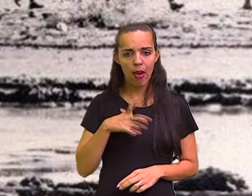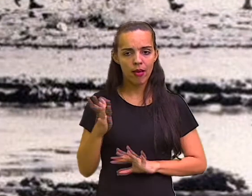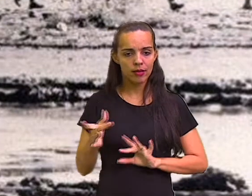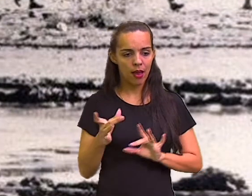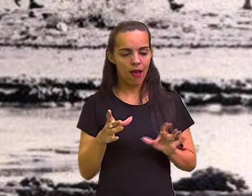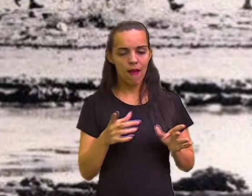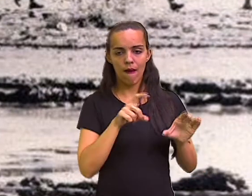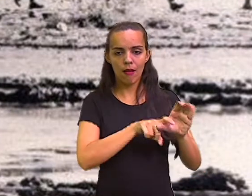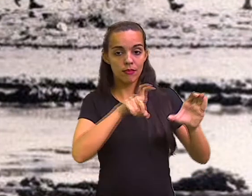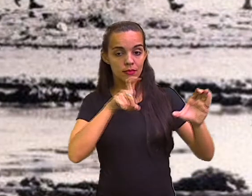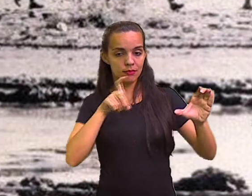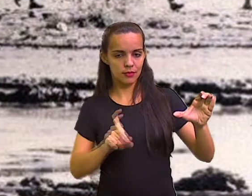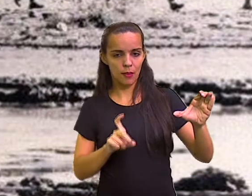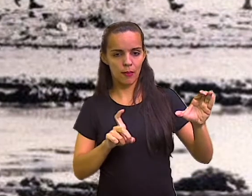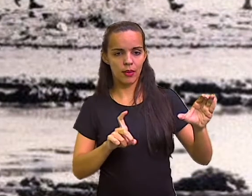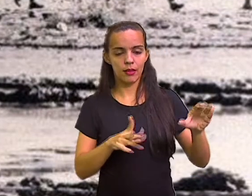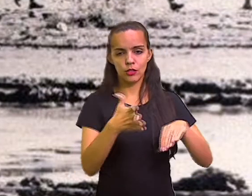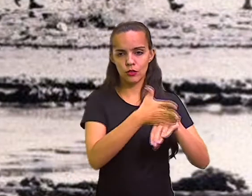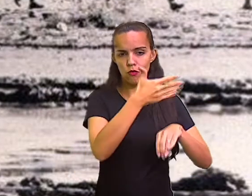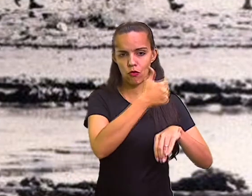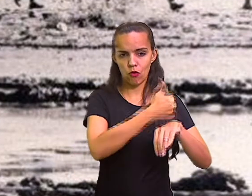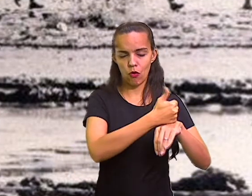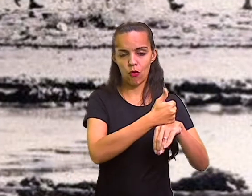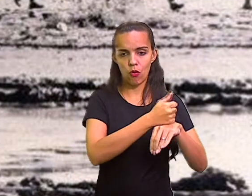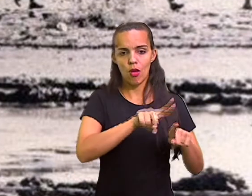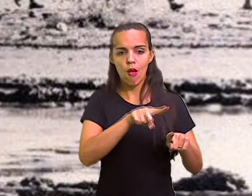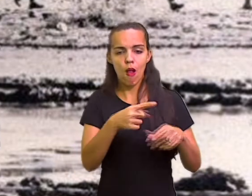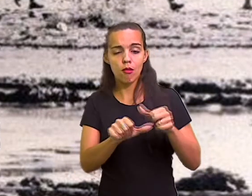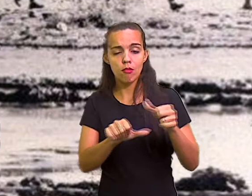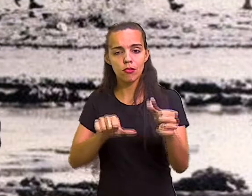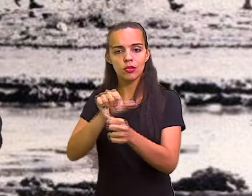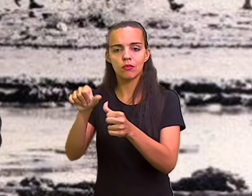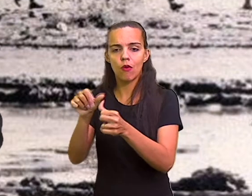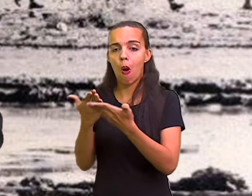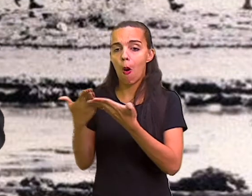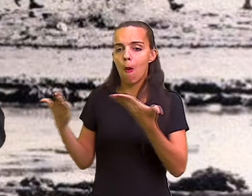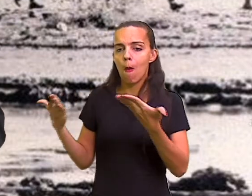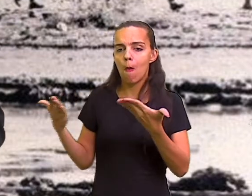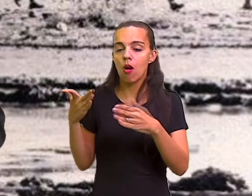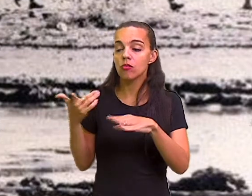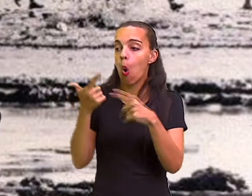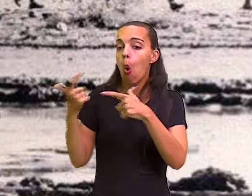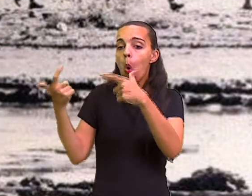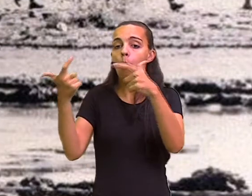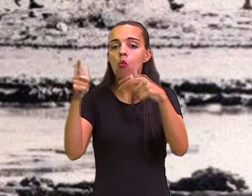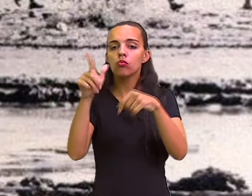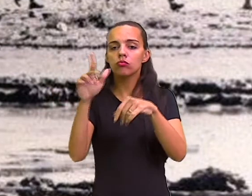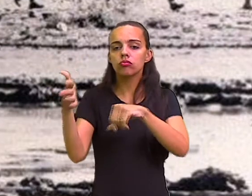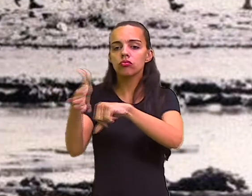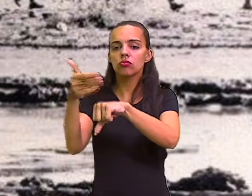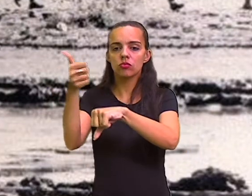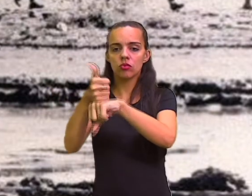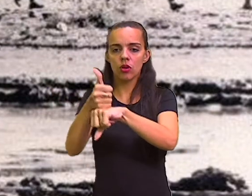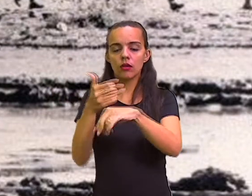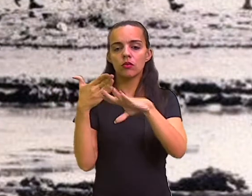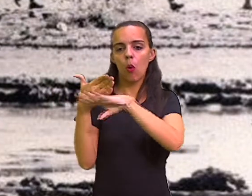naquele país. O ensino do idioma local, o tetum, foi